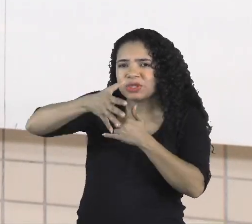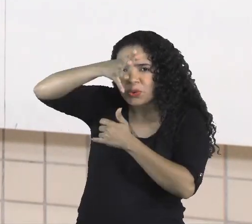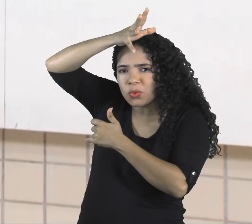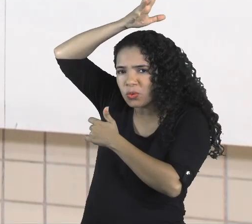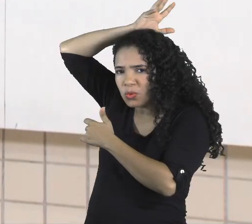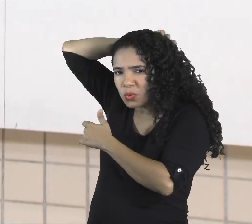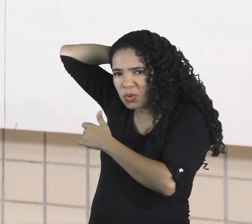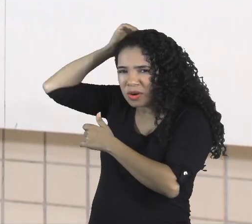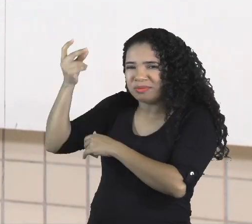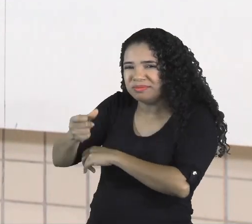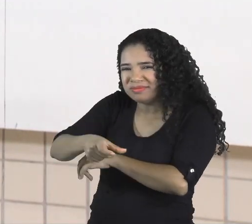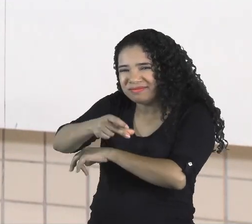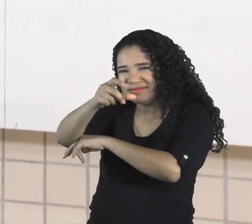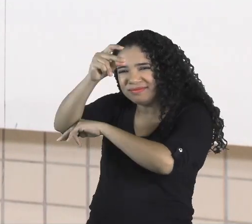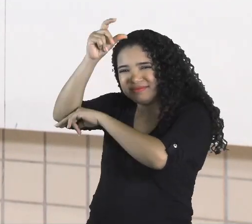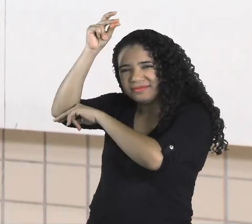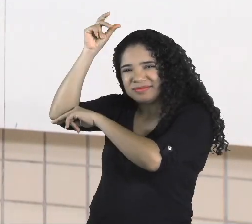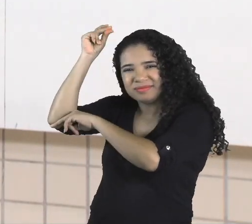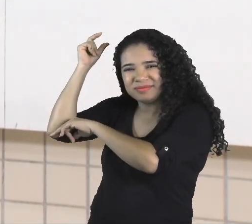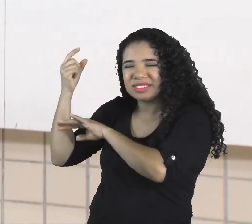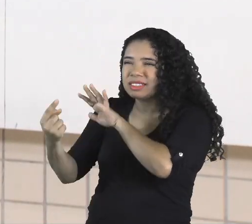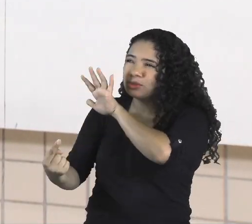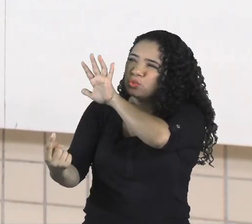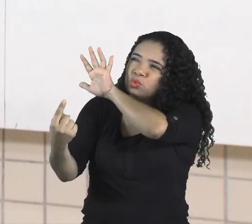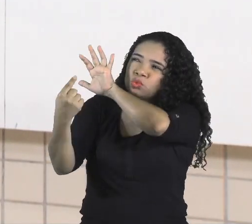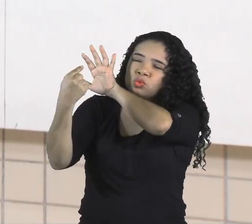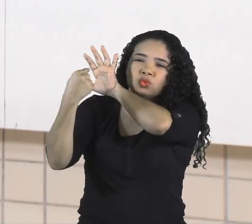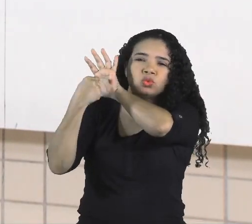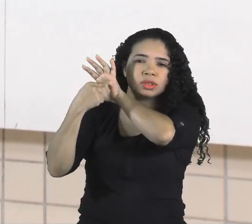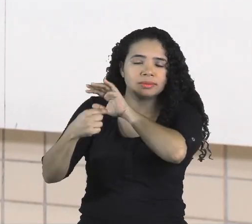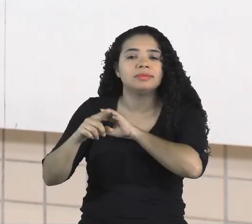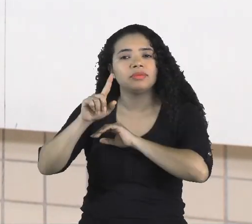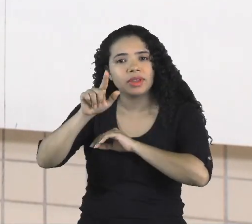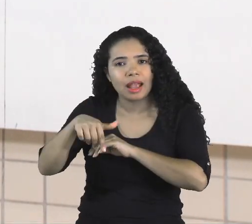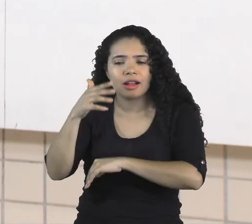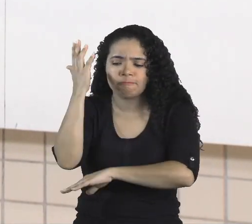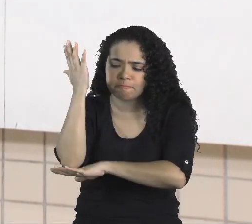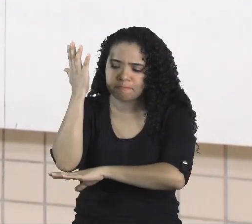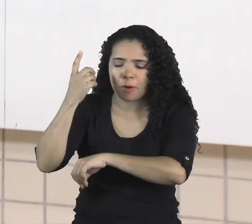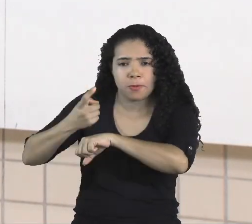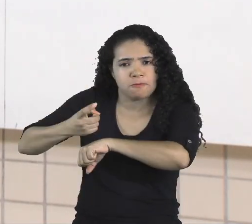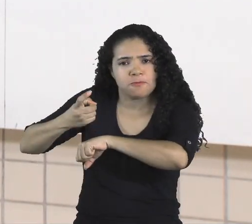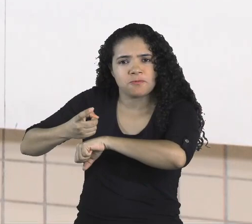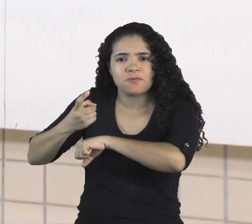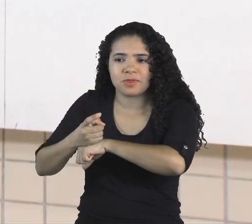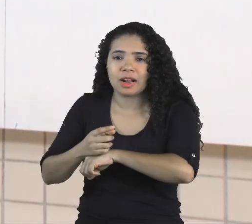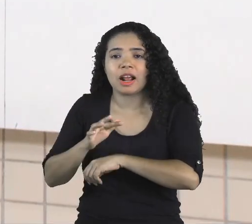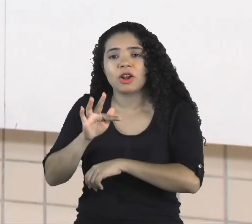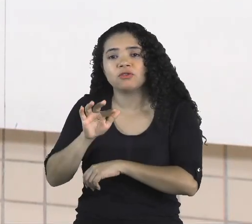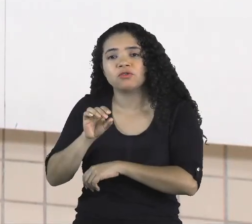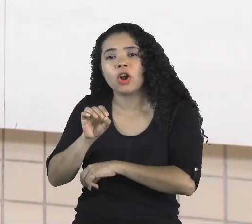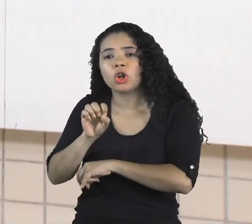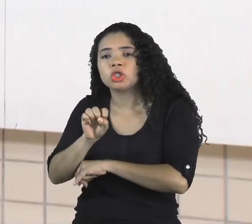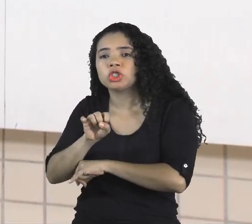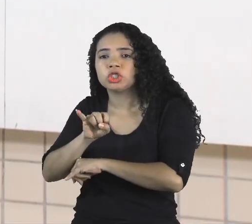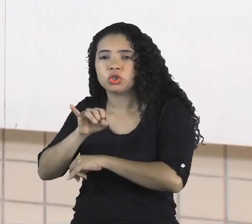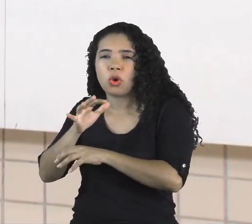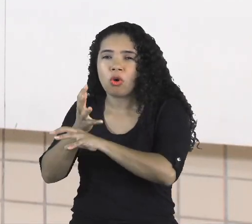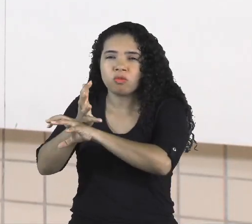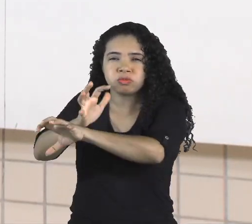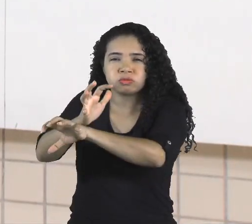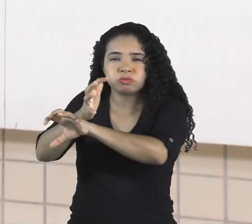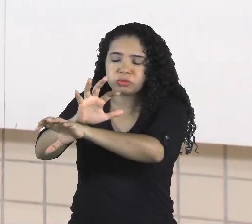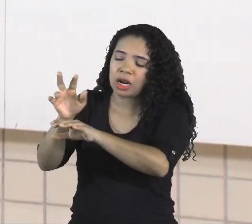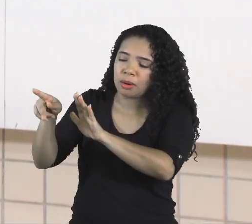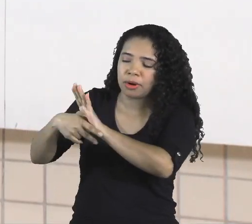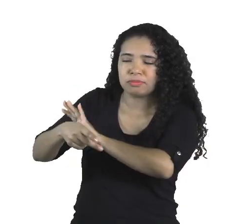fósseis. Isso aí, veja bem a foto, são unidades de conservação no nosso estado. É um